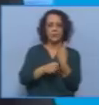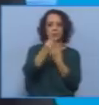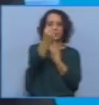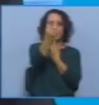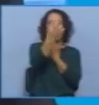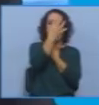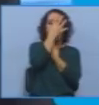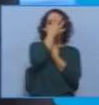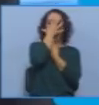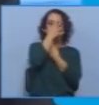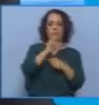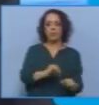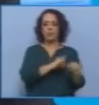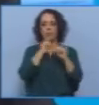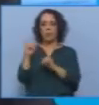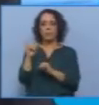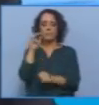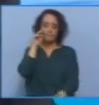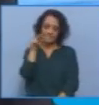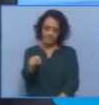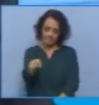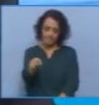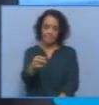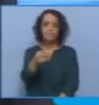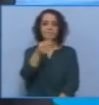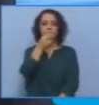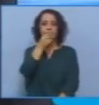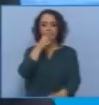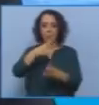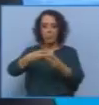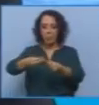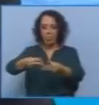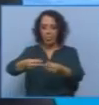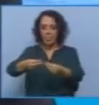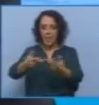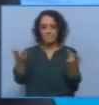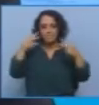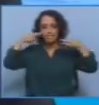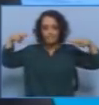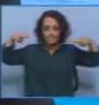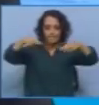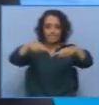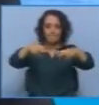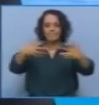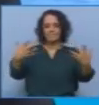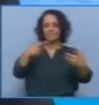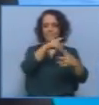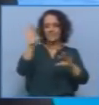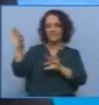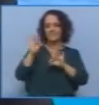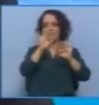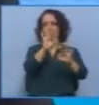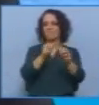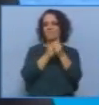iluminá-lo e o outro a lama do chão. Portanto, acho que esta passagem de São João vai